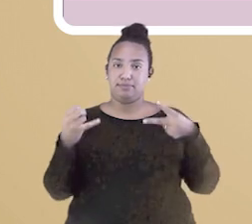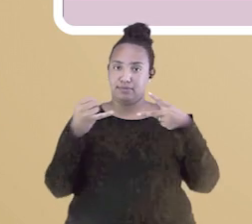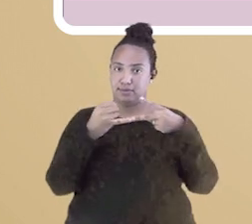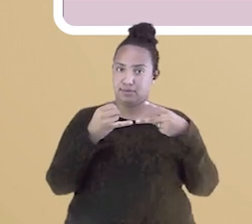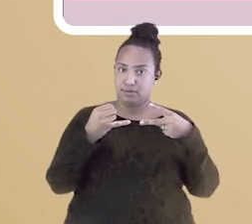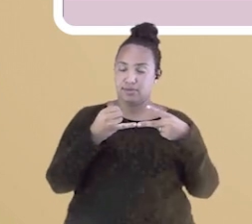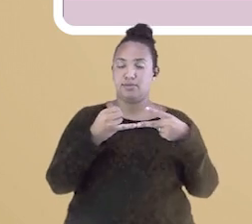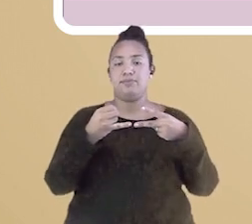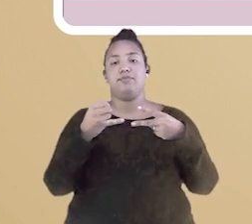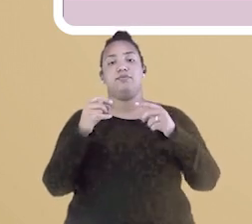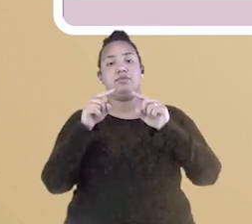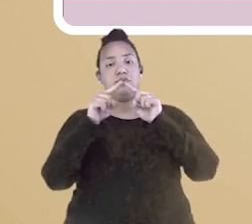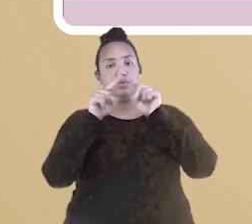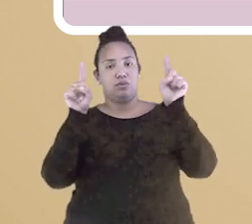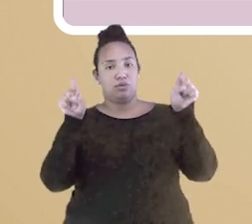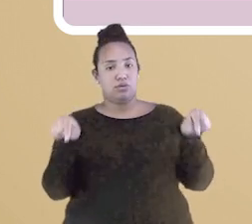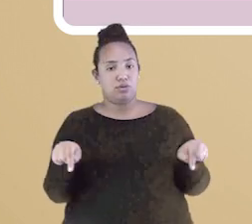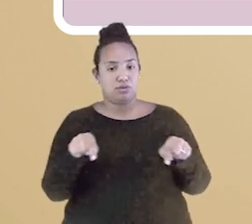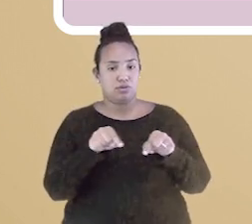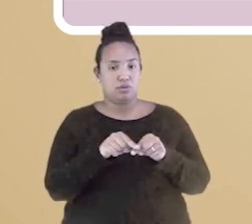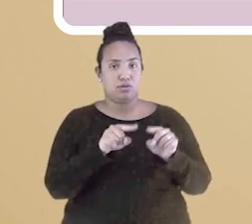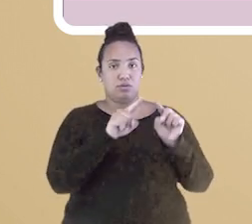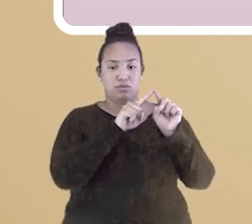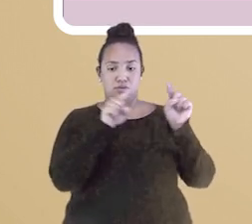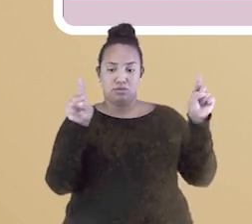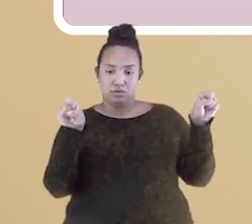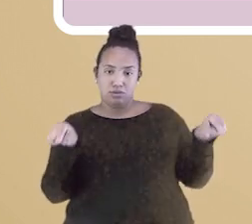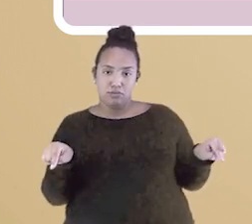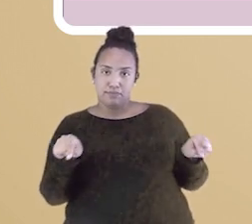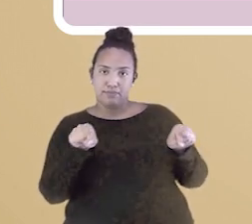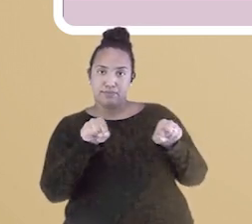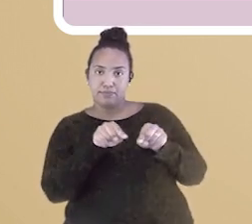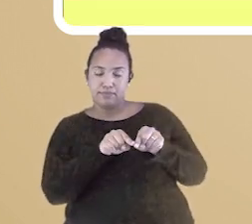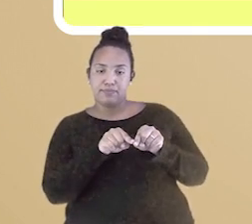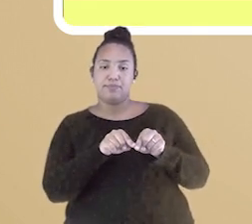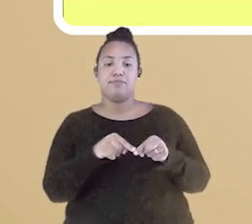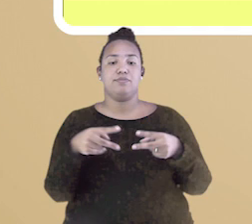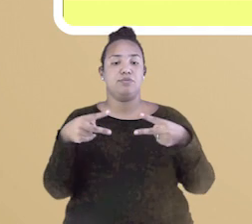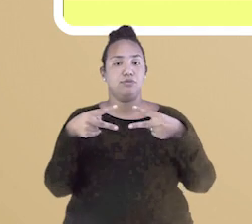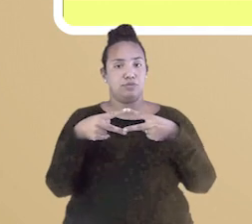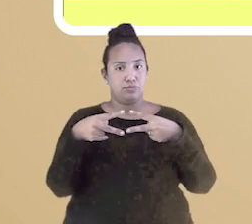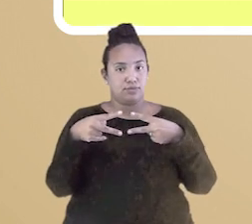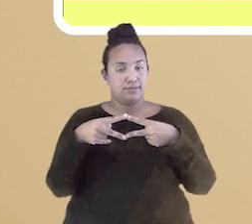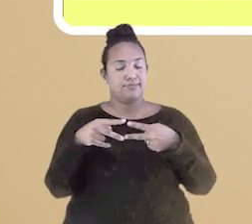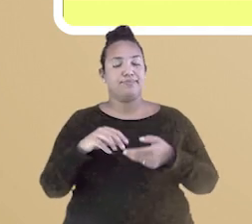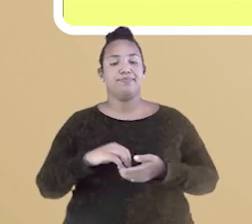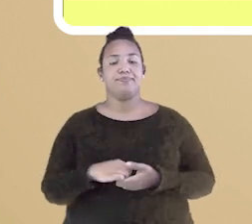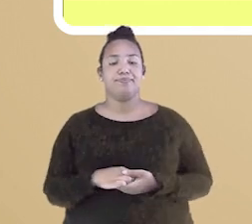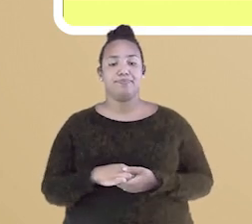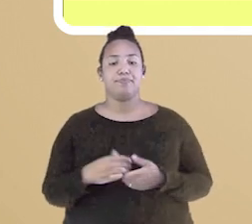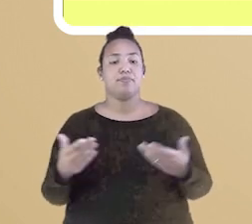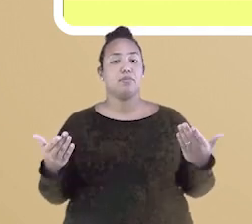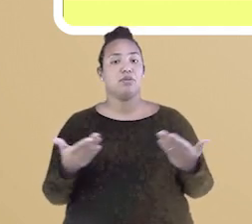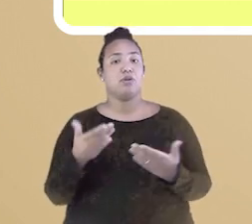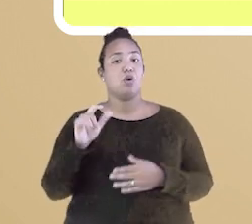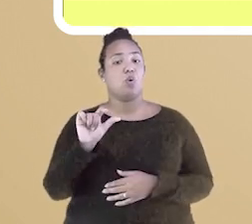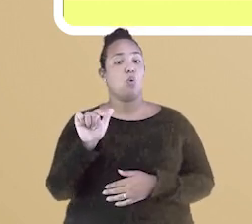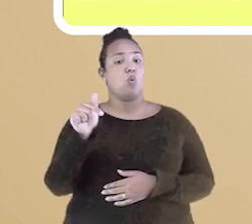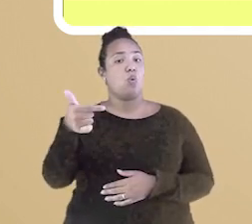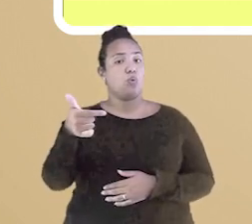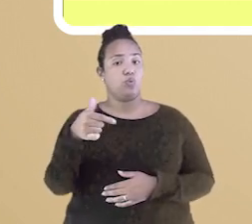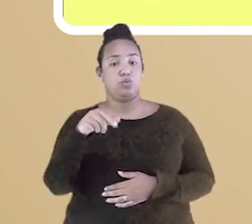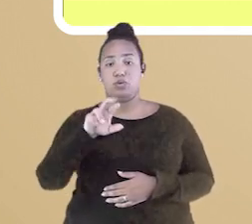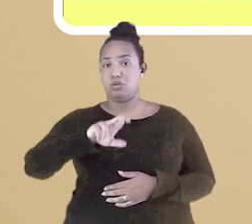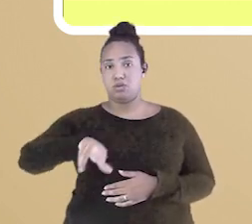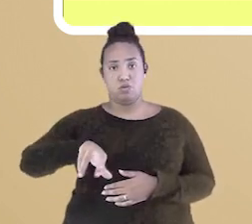quadrado, o retângulo, o losango e o trapézio. Vamos agora a outra figura que não é um quadrilátero,